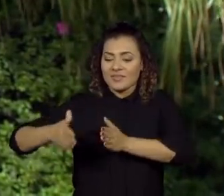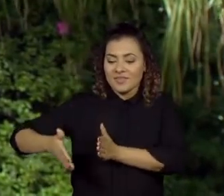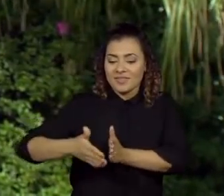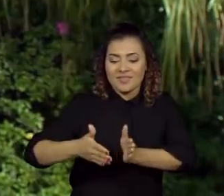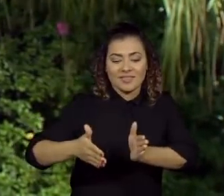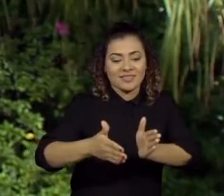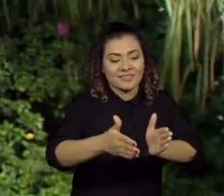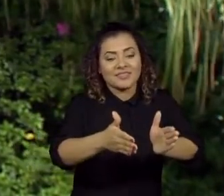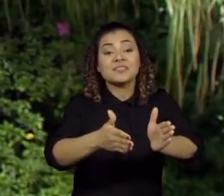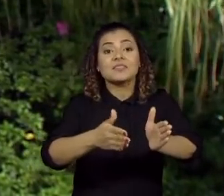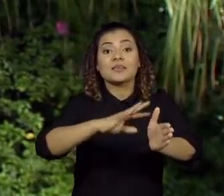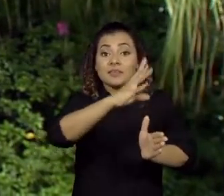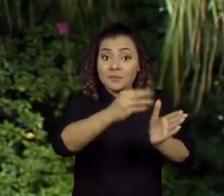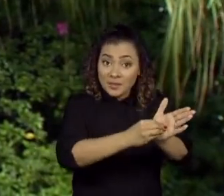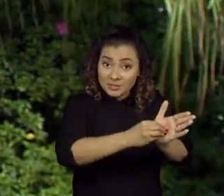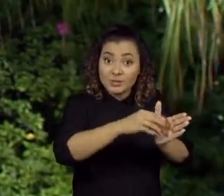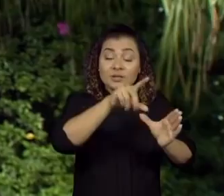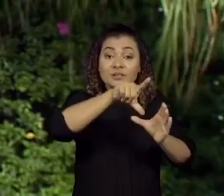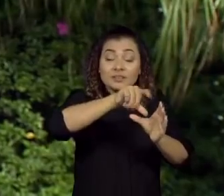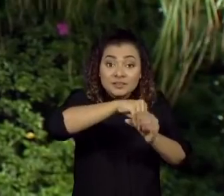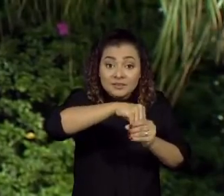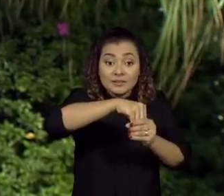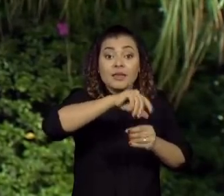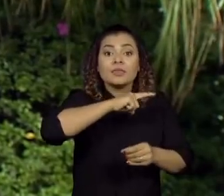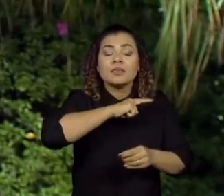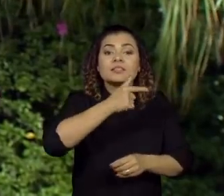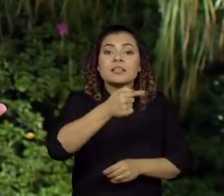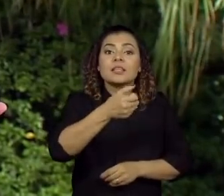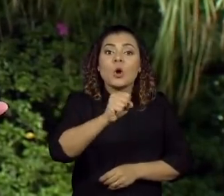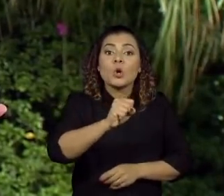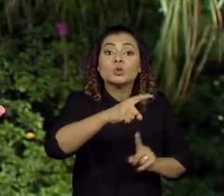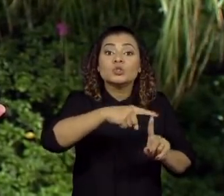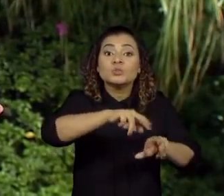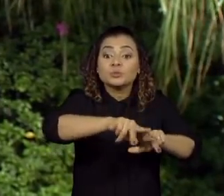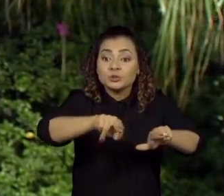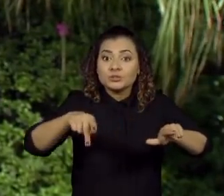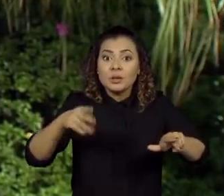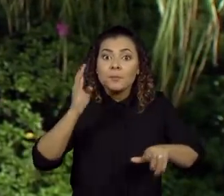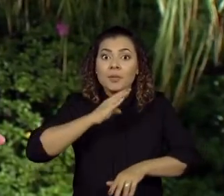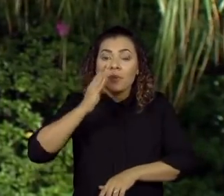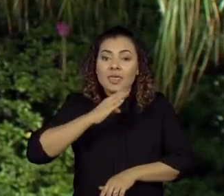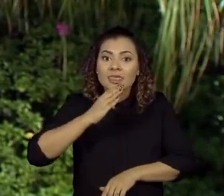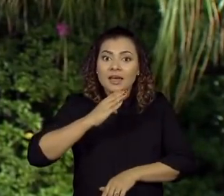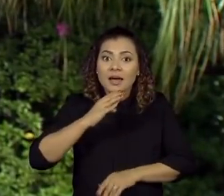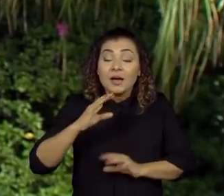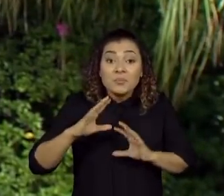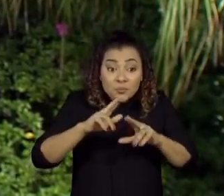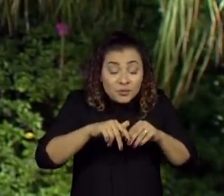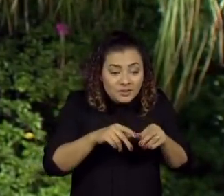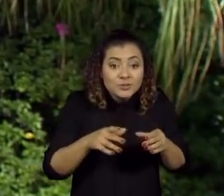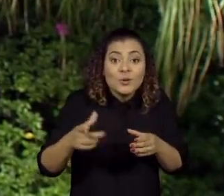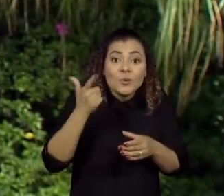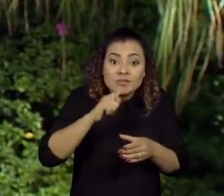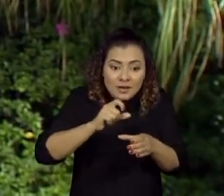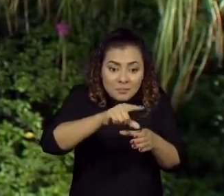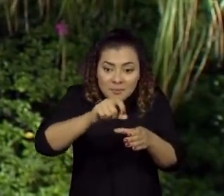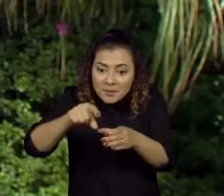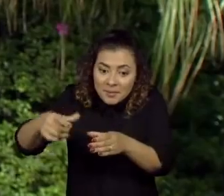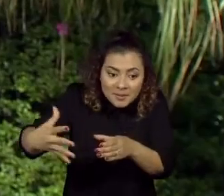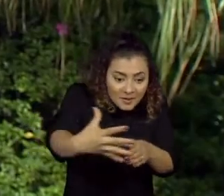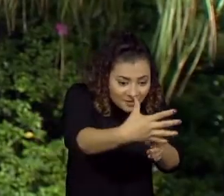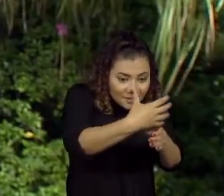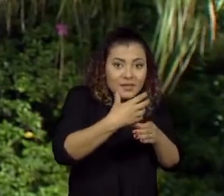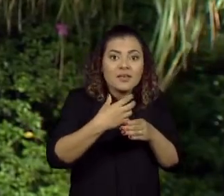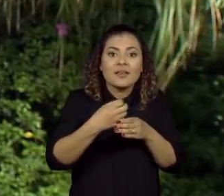de 78 variedades de pimenta. O produto conquistou o mercado nacional e internacional por meio